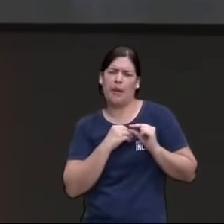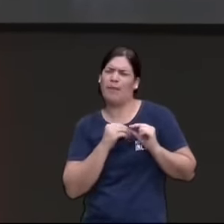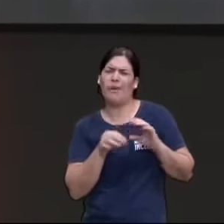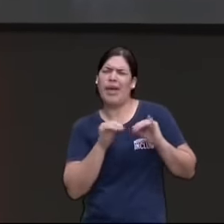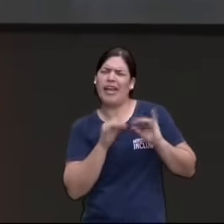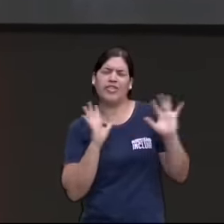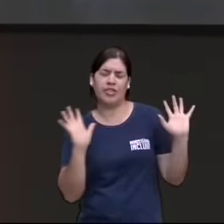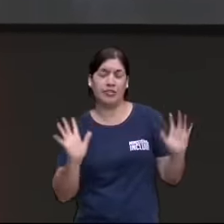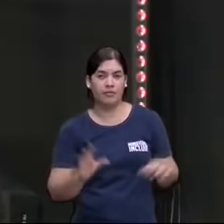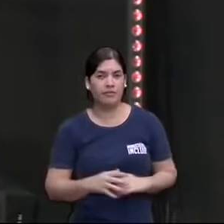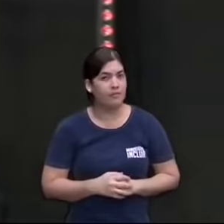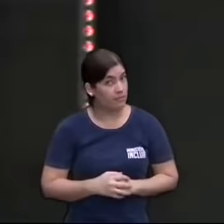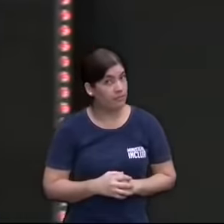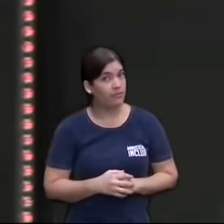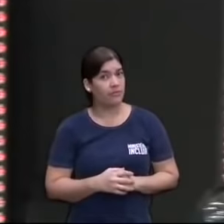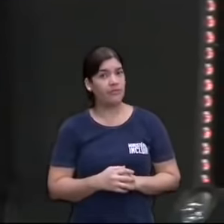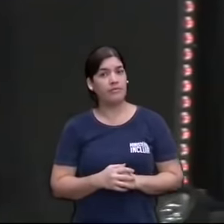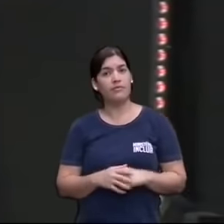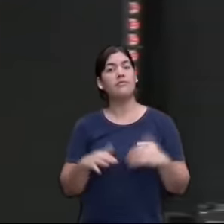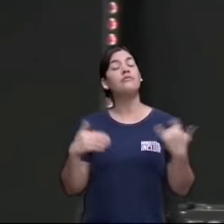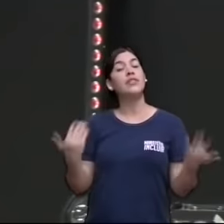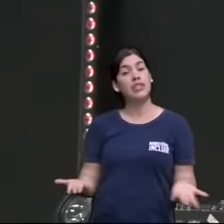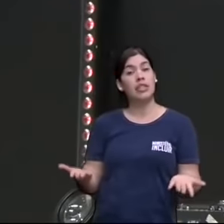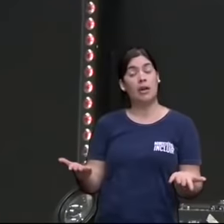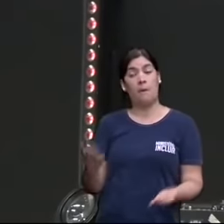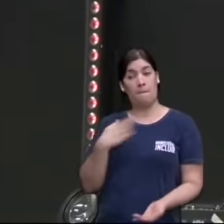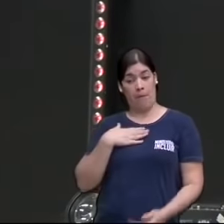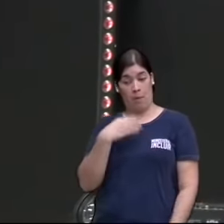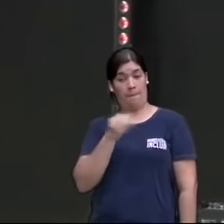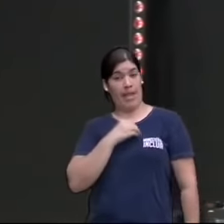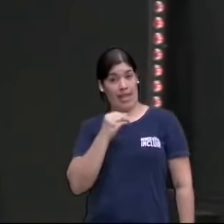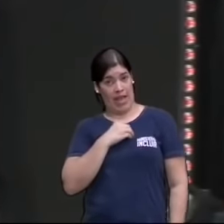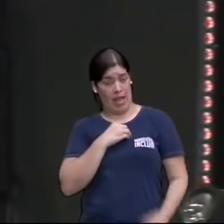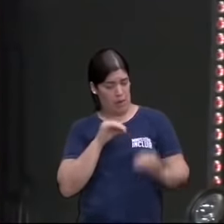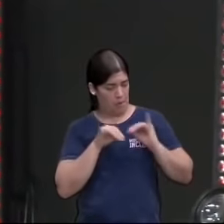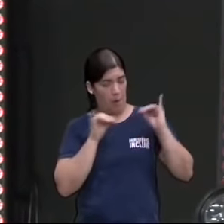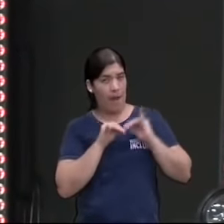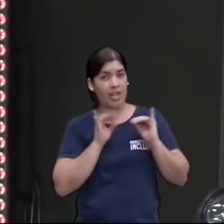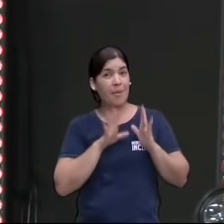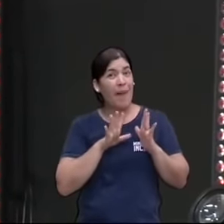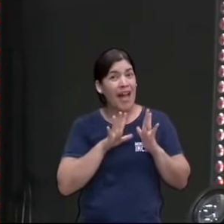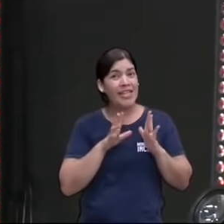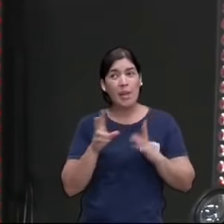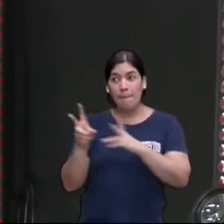bobagem. Então, o meu pecado é bobagem, o do outro é terrível.